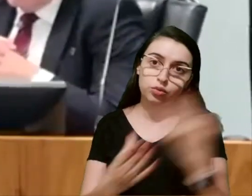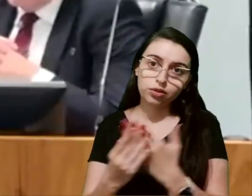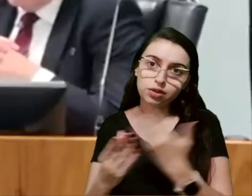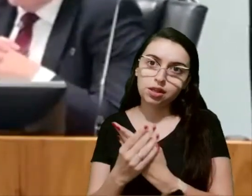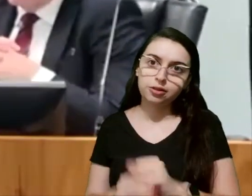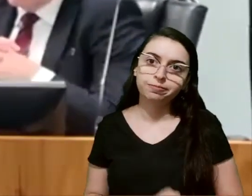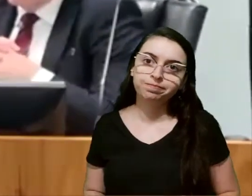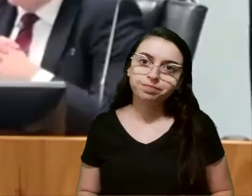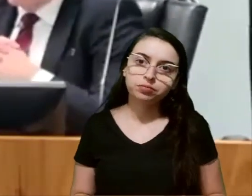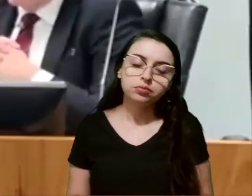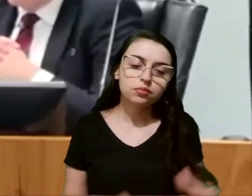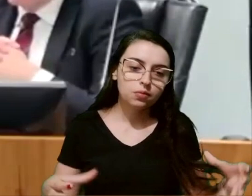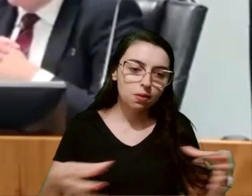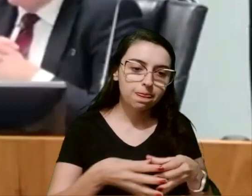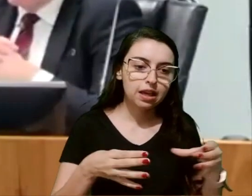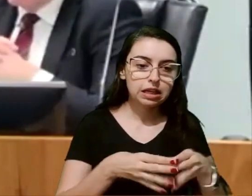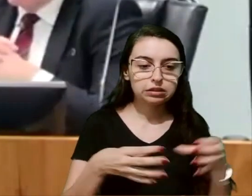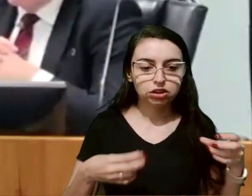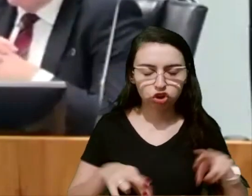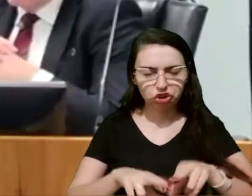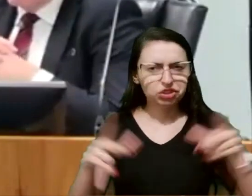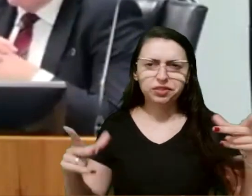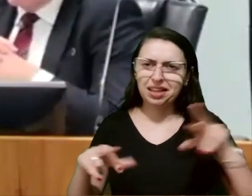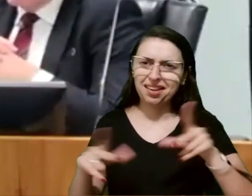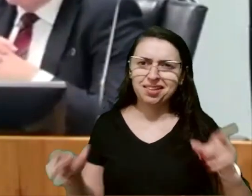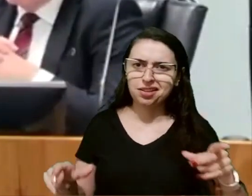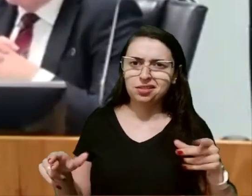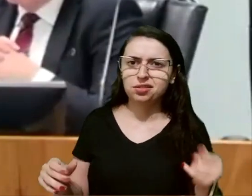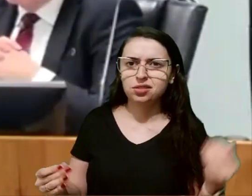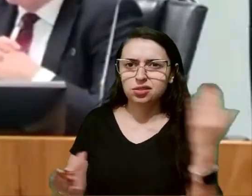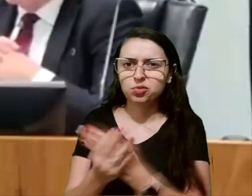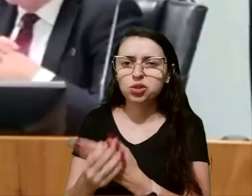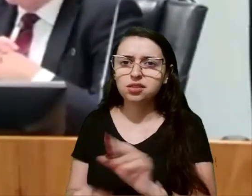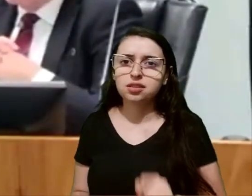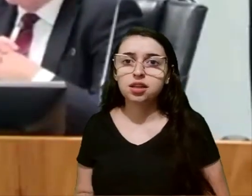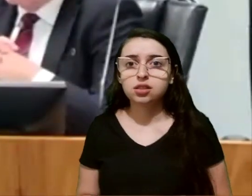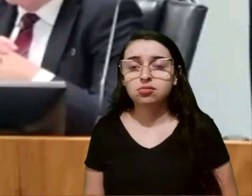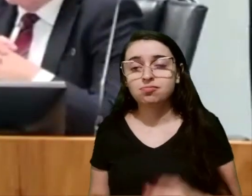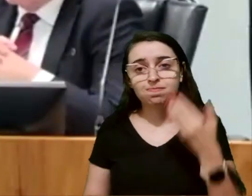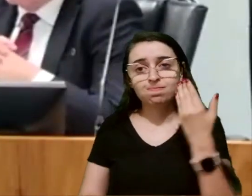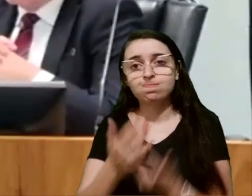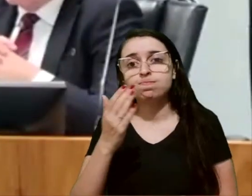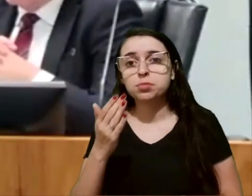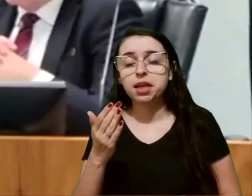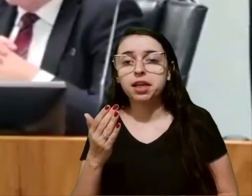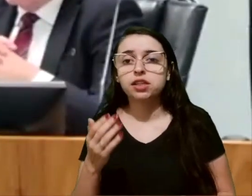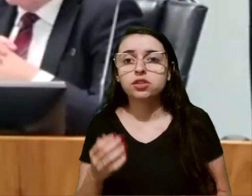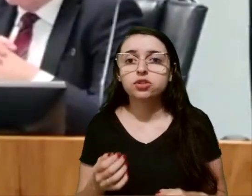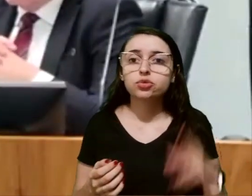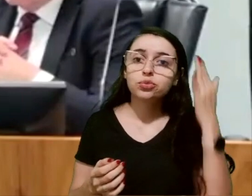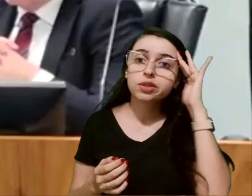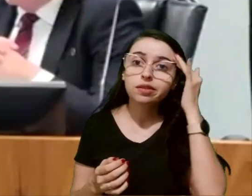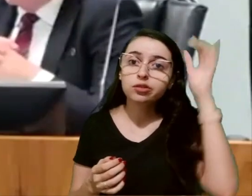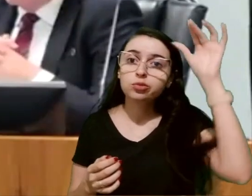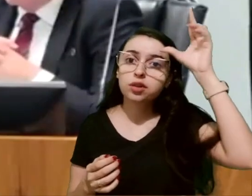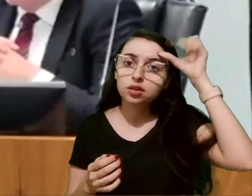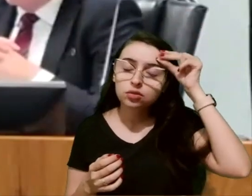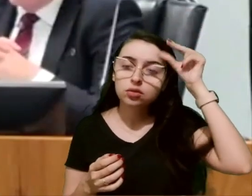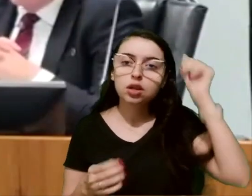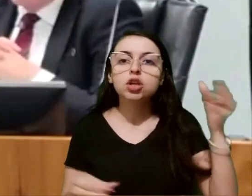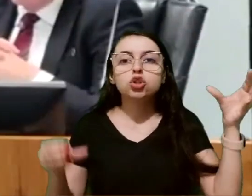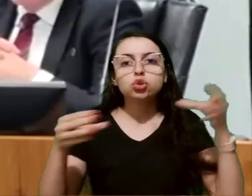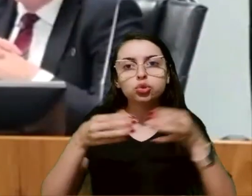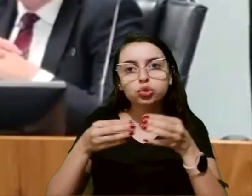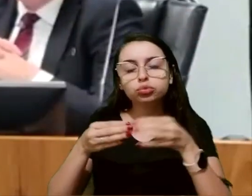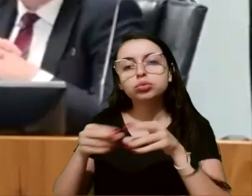para os demais, né. Então não adianta você agrupar casos que sejam muito heterogêneos, porque você perde esse ganho de sinergia. Então,